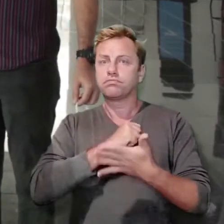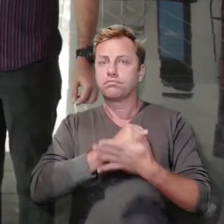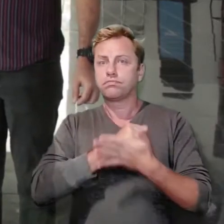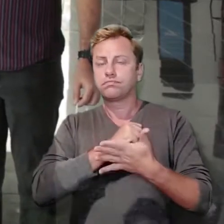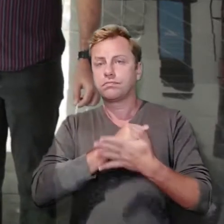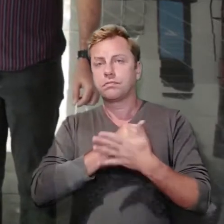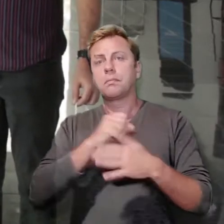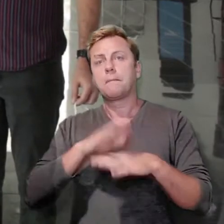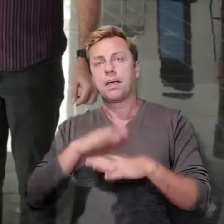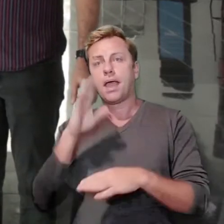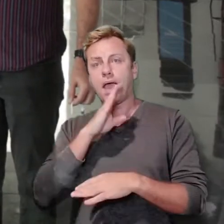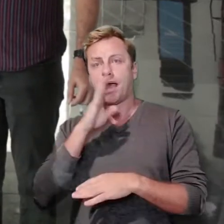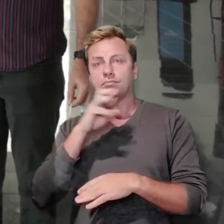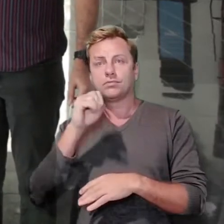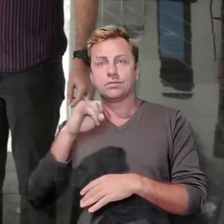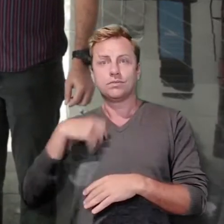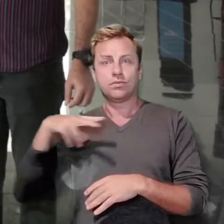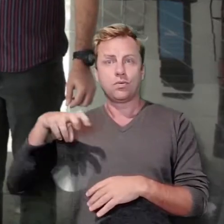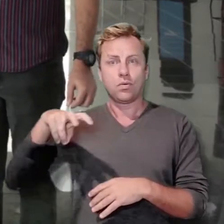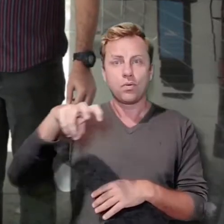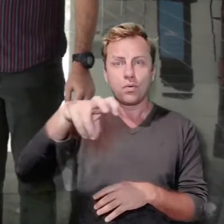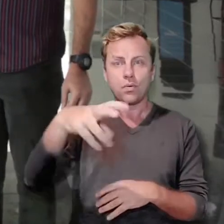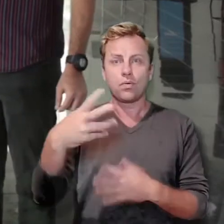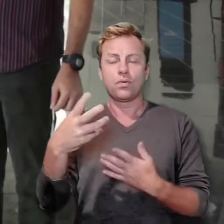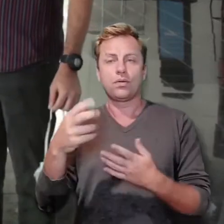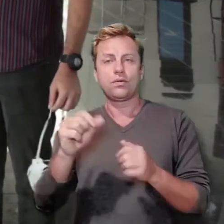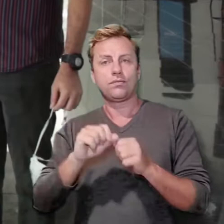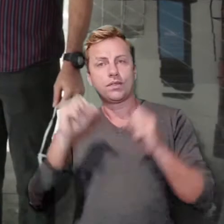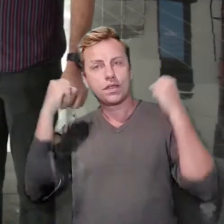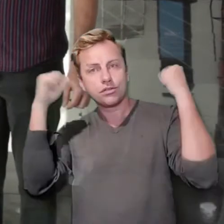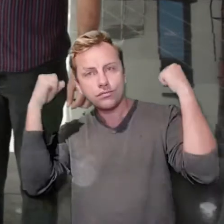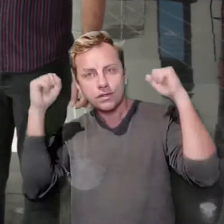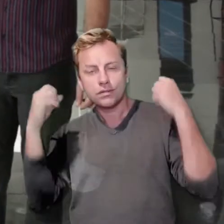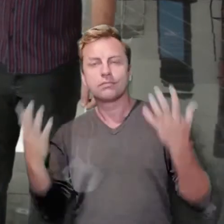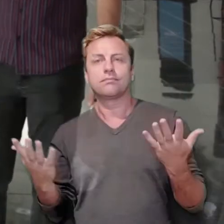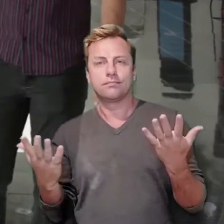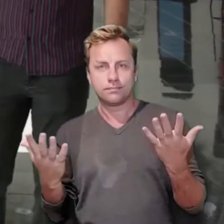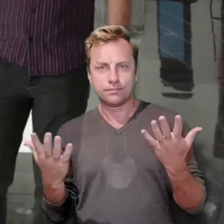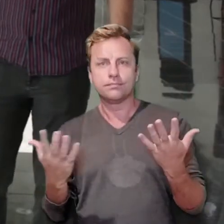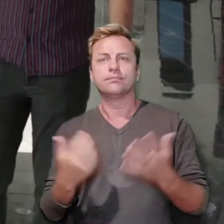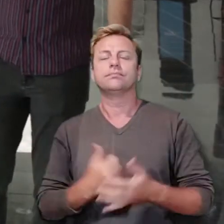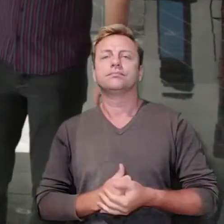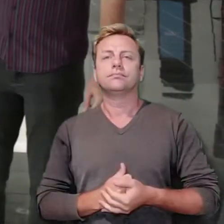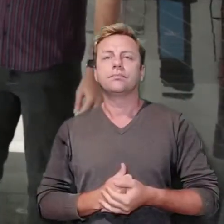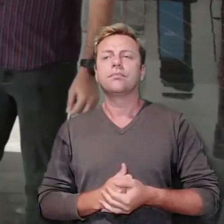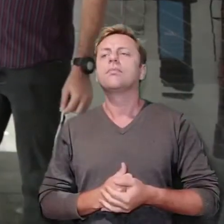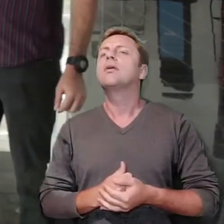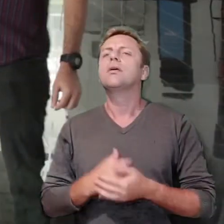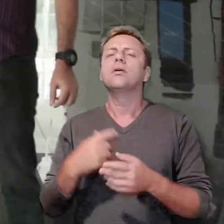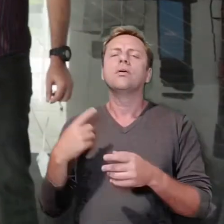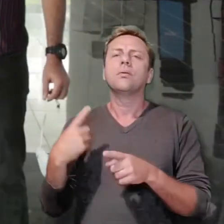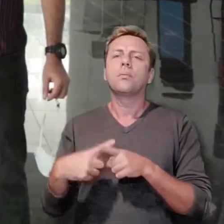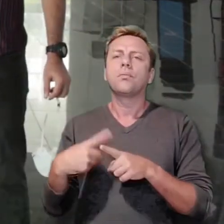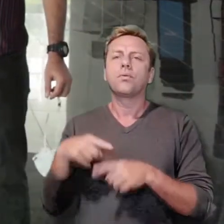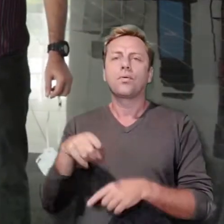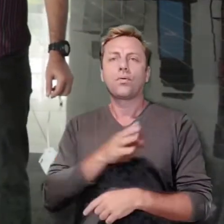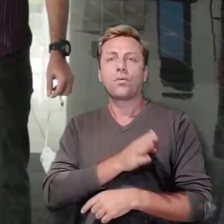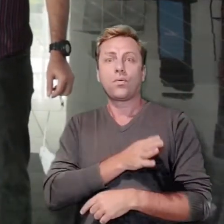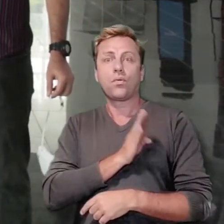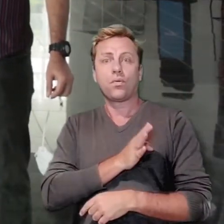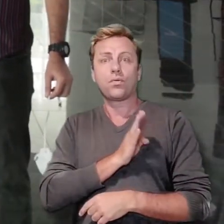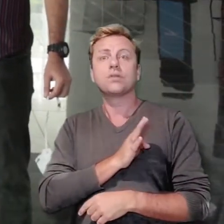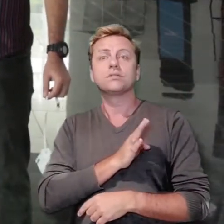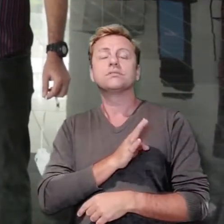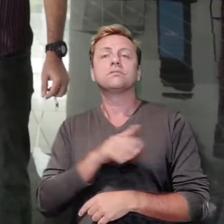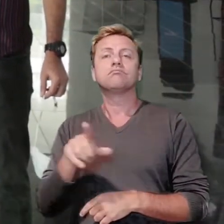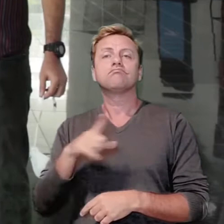mais rapidamente quando eu estou correndo, quando eu estou fazendo uma atividade física. Isso é porque o coração